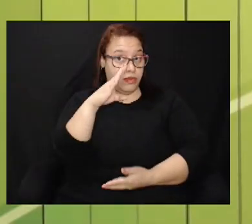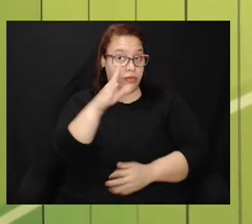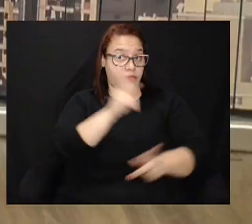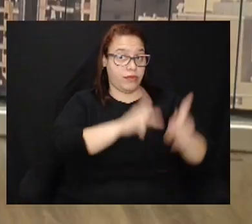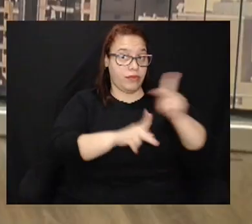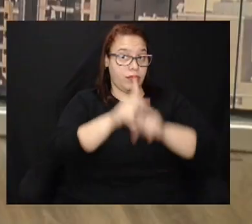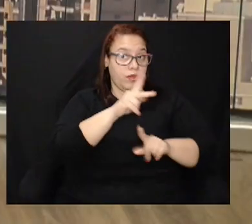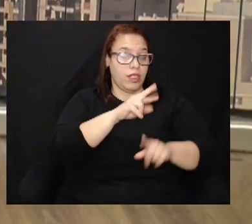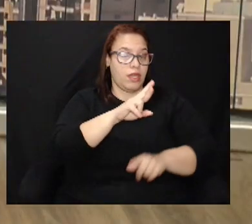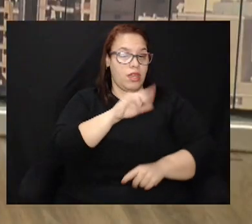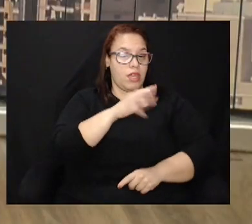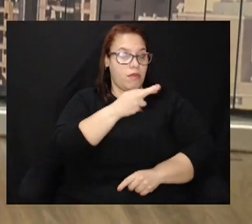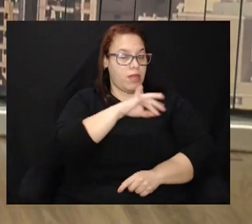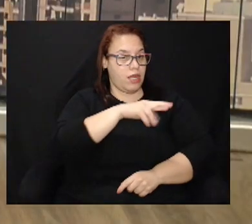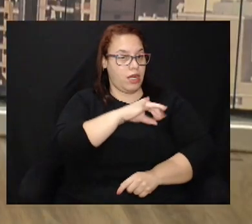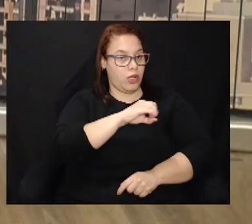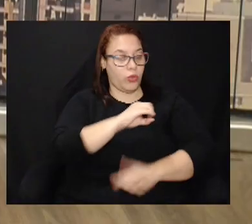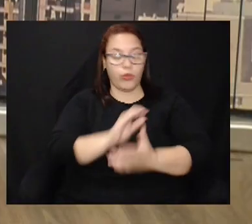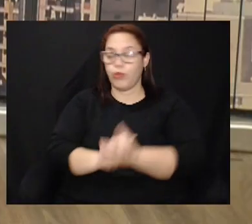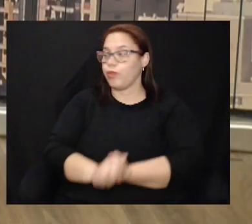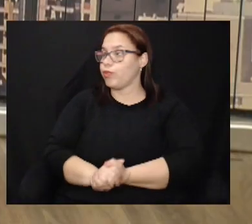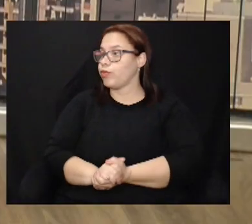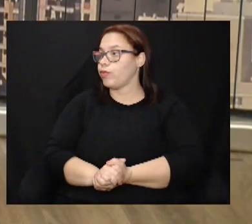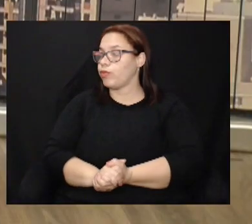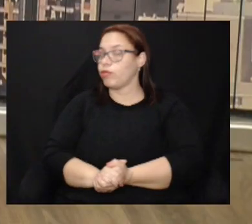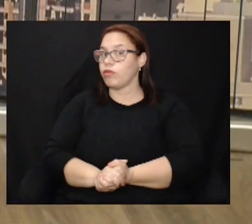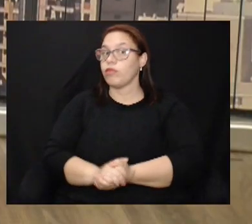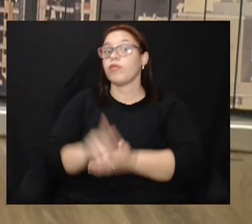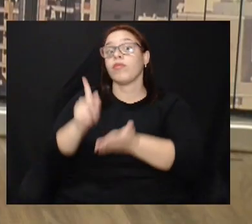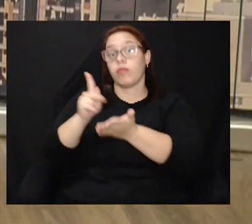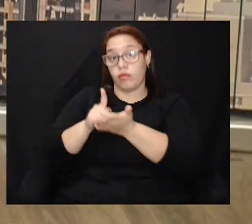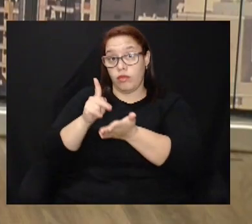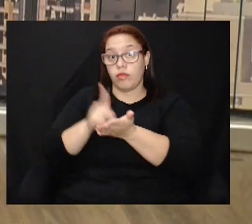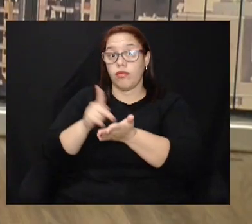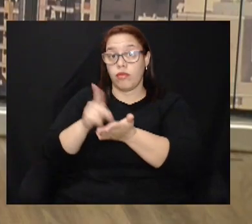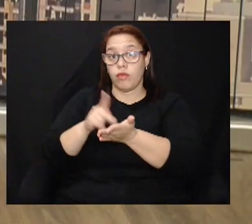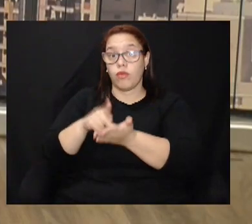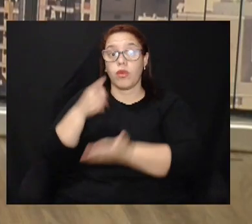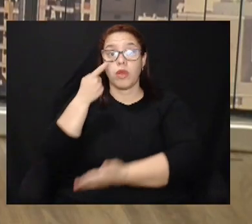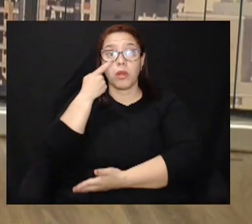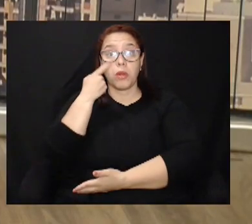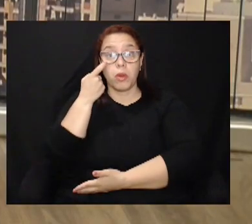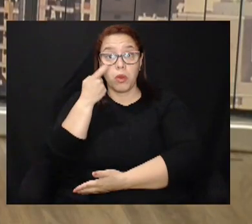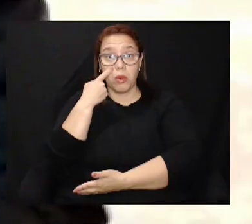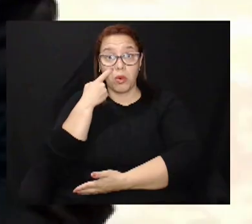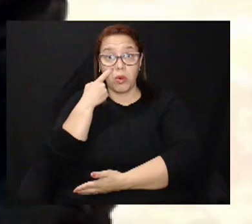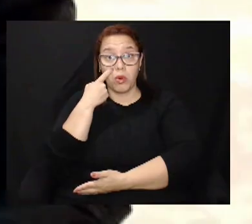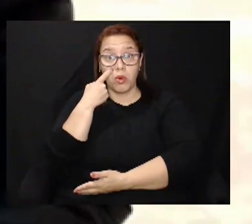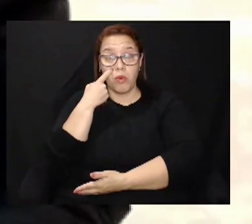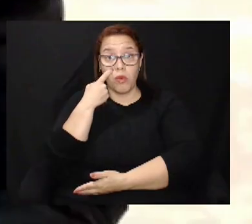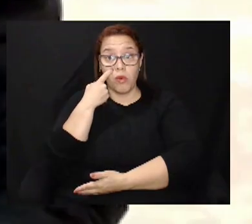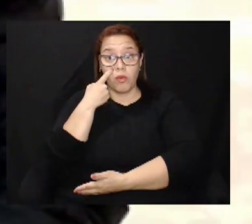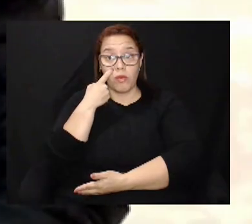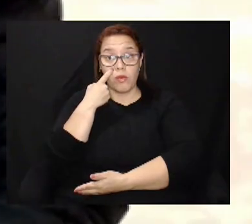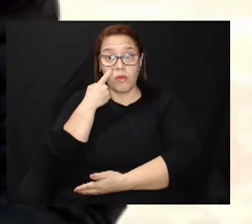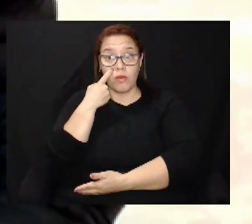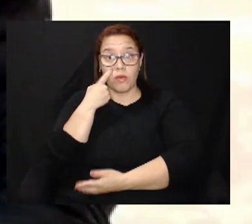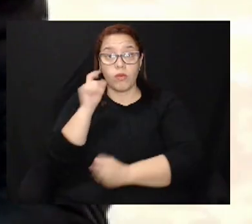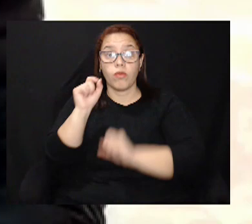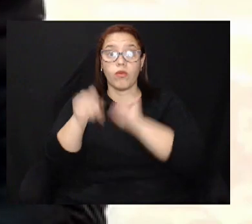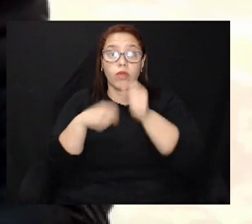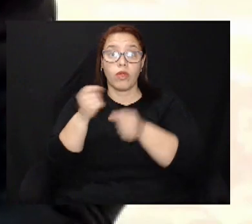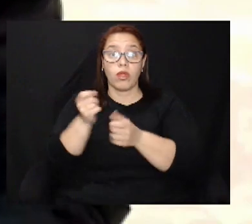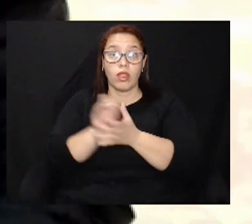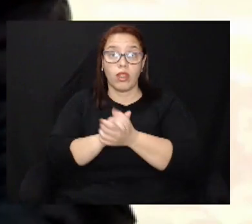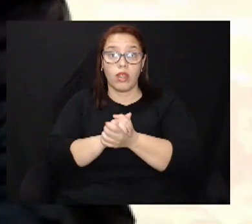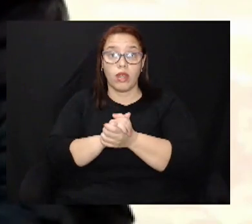ribeirinhas. É verdade. Olha, eu vou dizer, quem gritou a